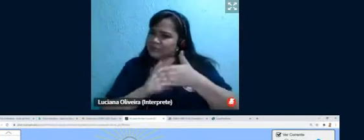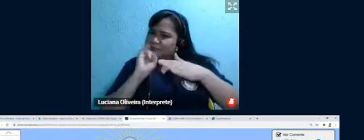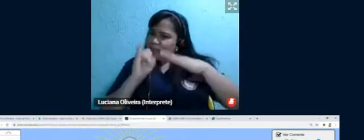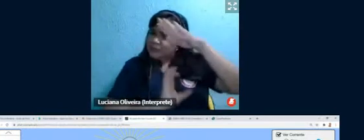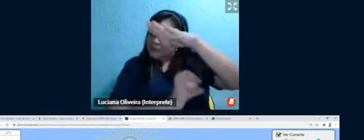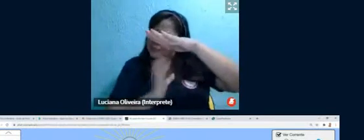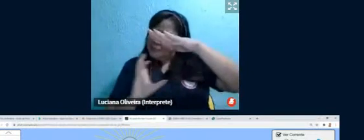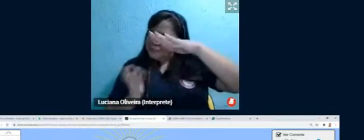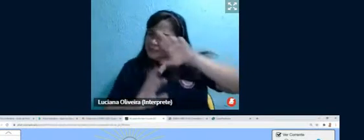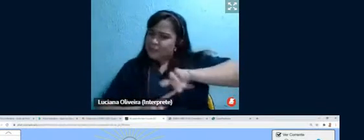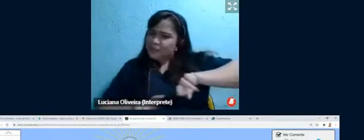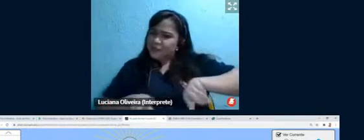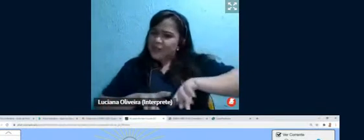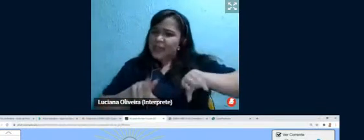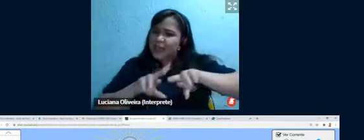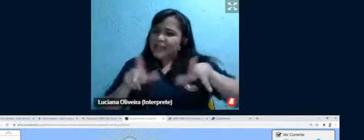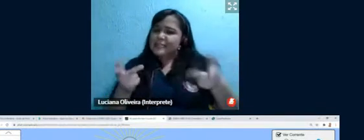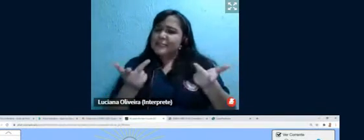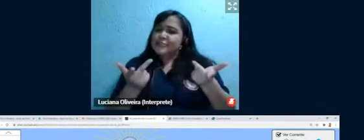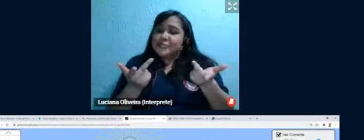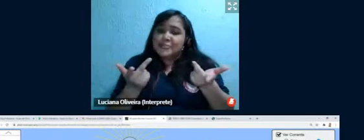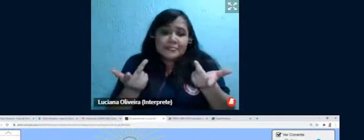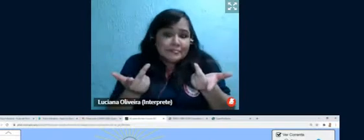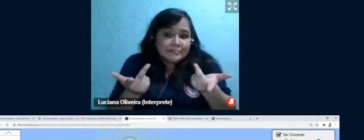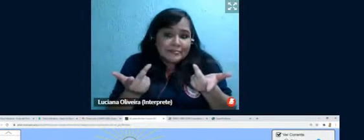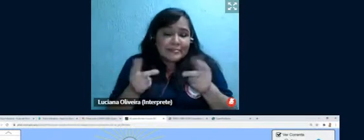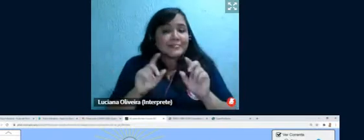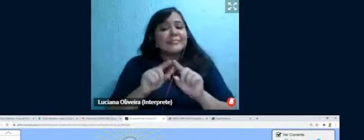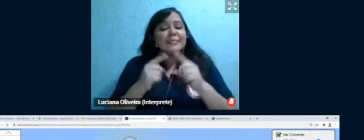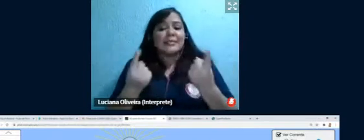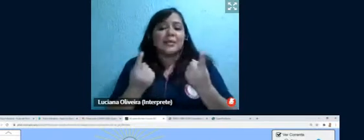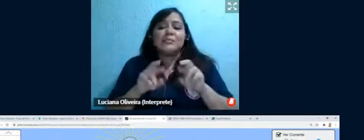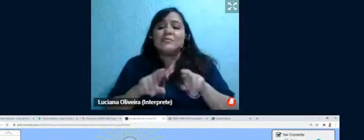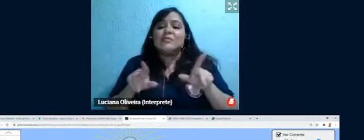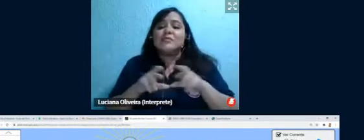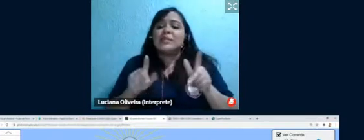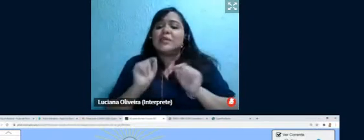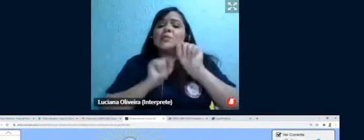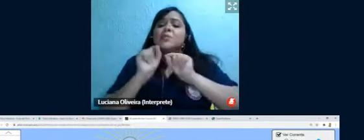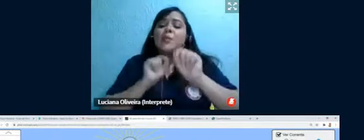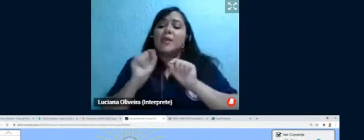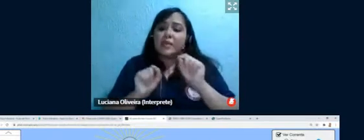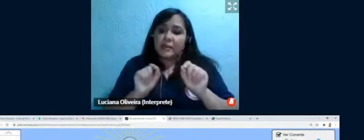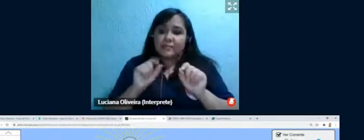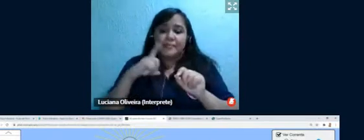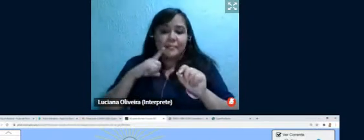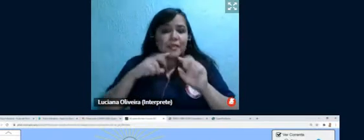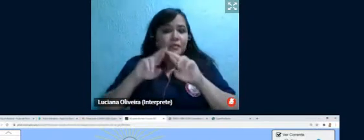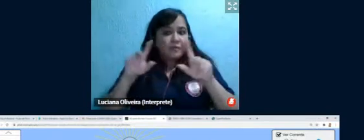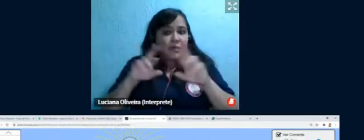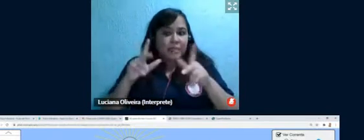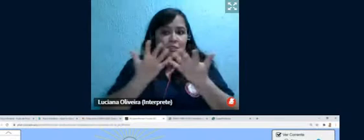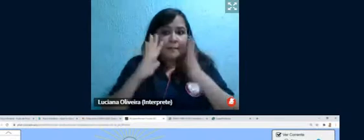uma lâmpada e outra? As lâmpadas têm diferentes potências, diferentes brilhos. Elas vão